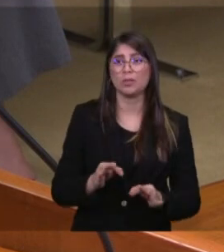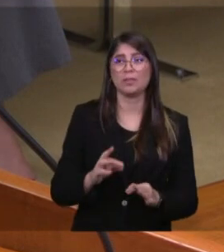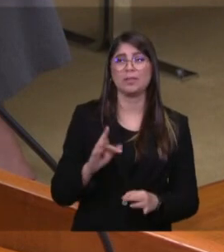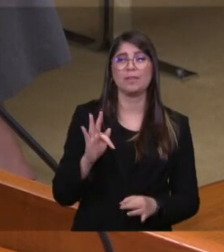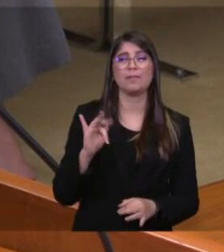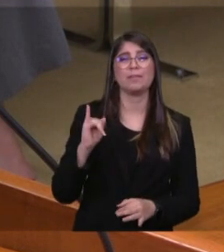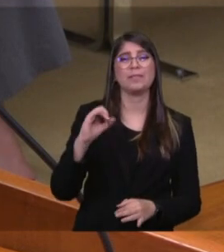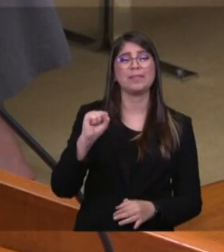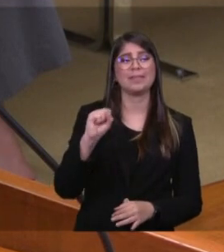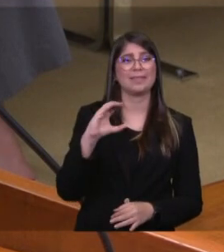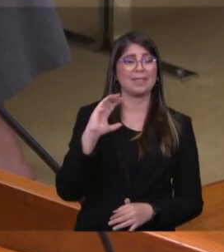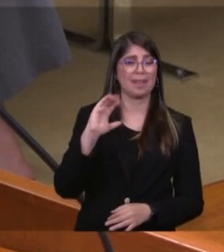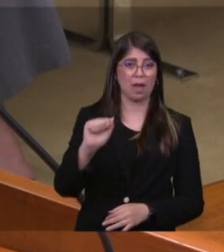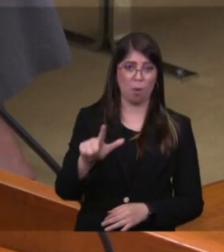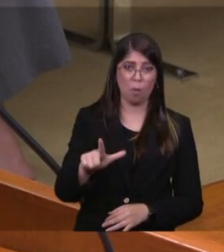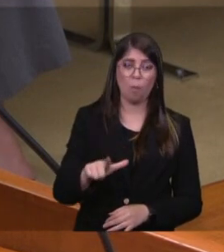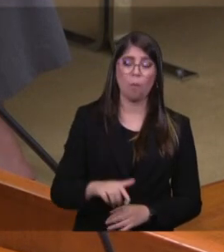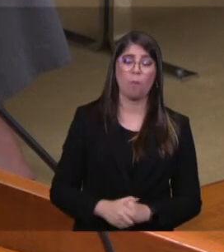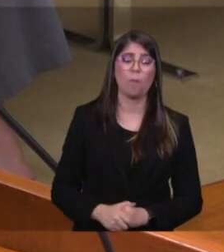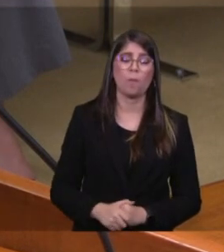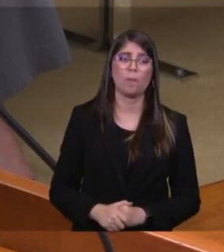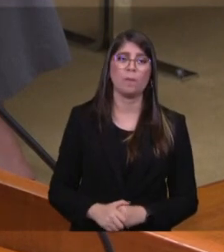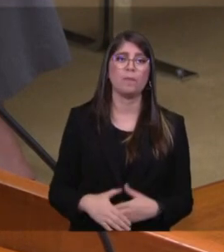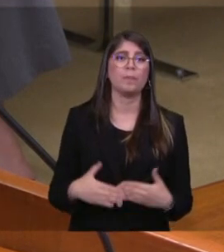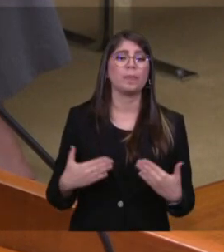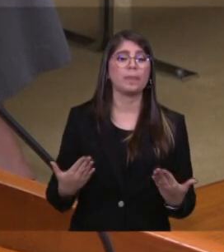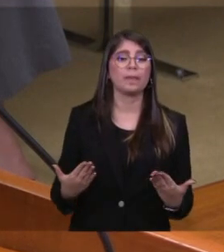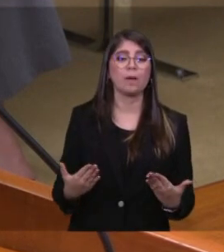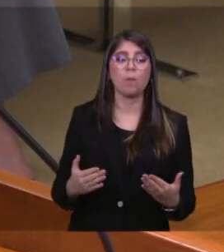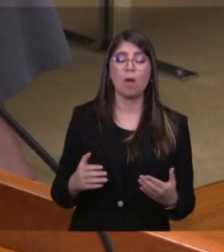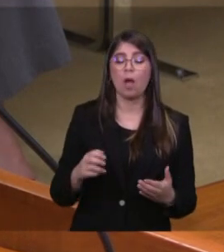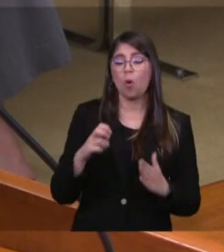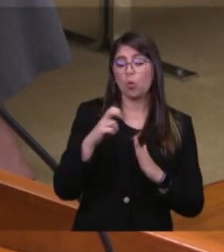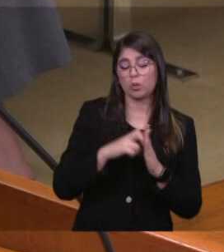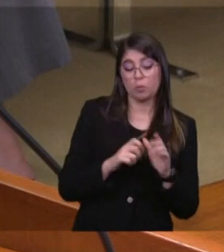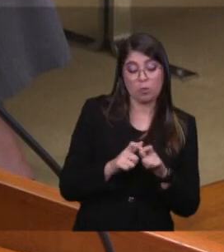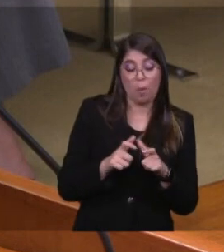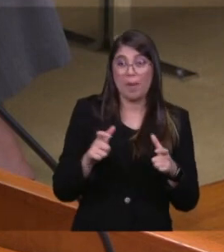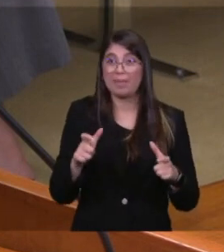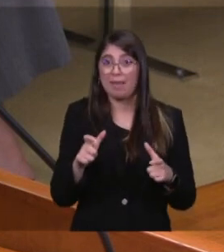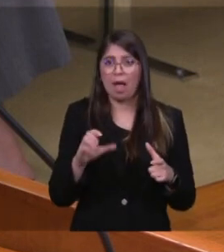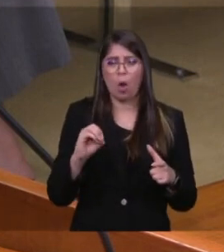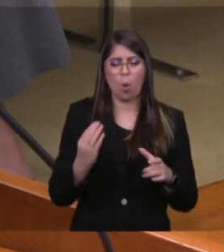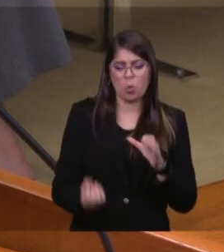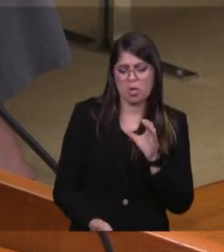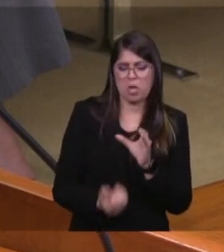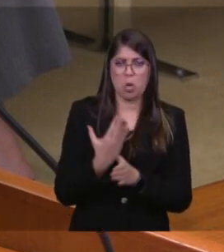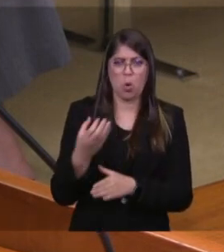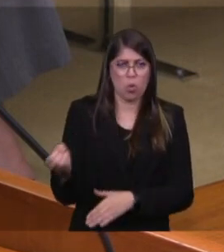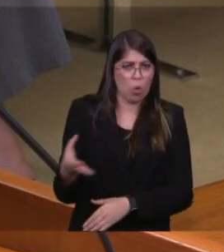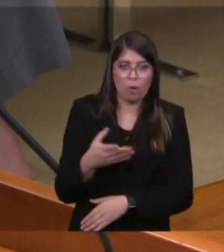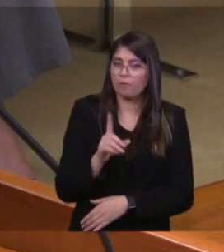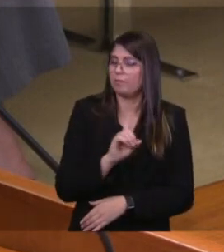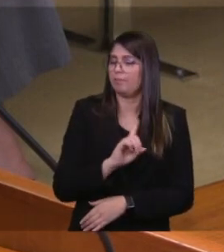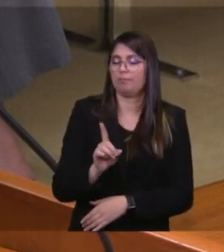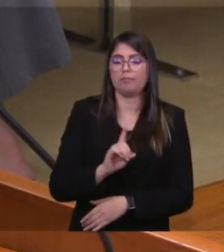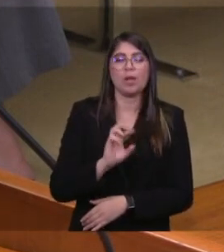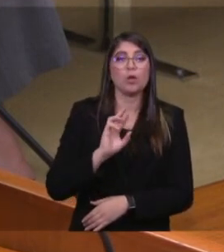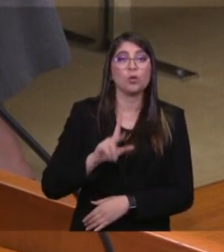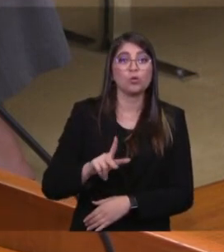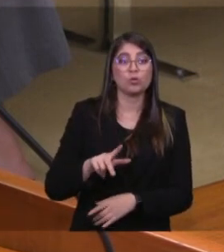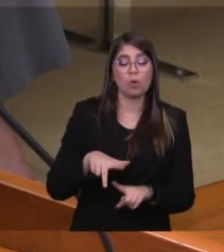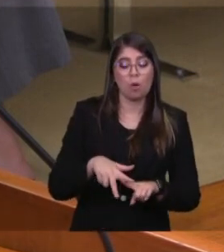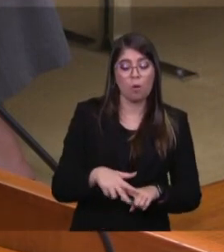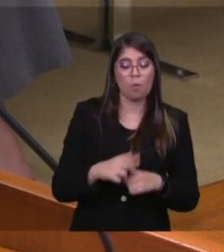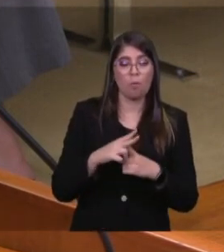fiscal. Em momento algum, foi majorado, foi criado tributo novo. Foi apenas feita uma